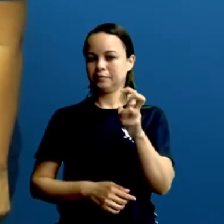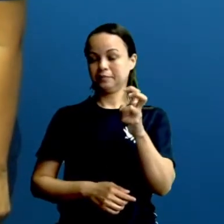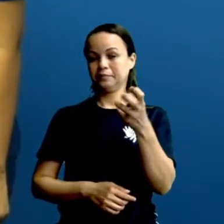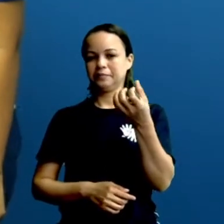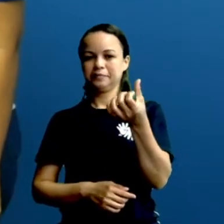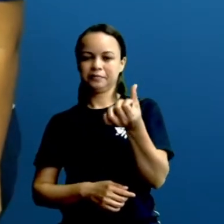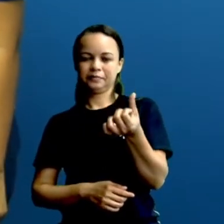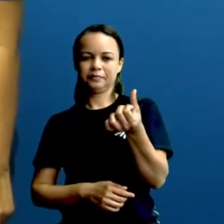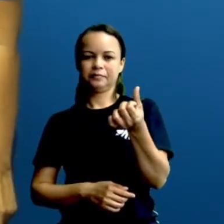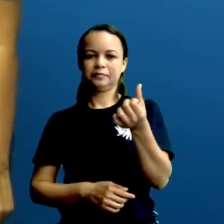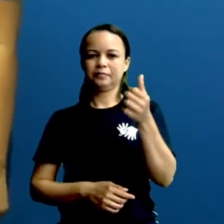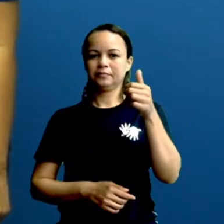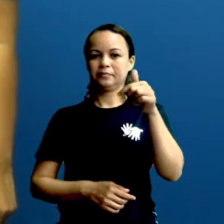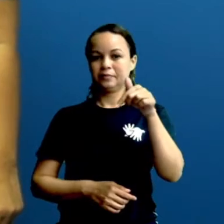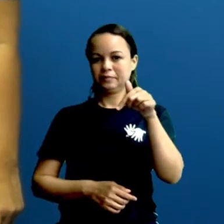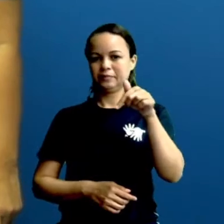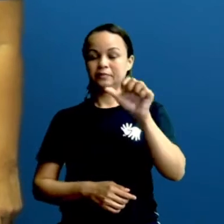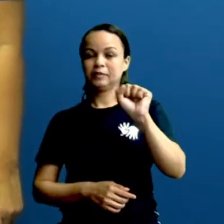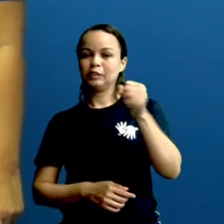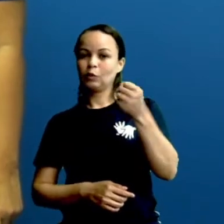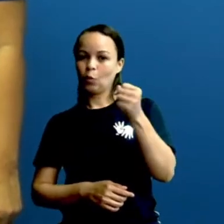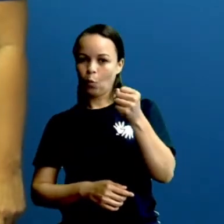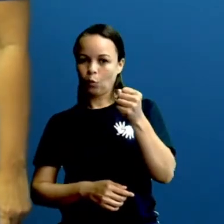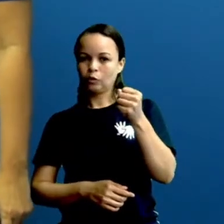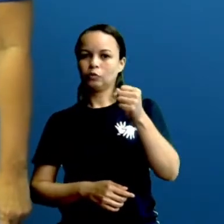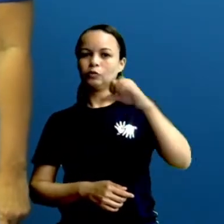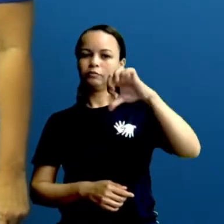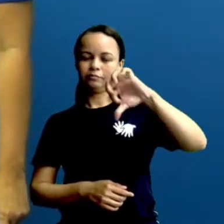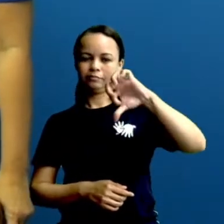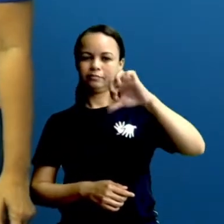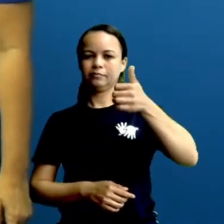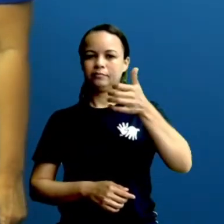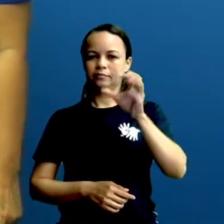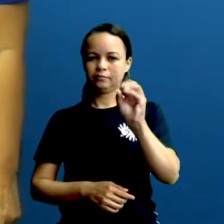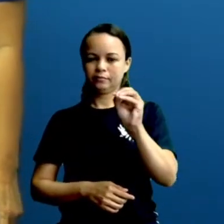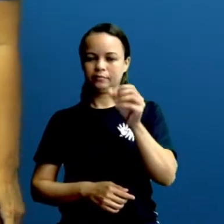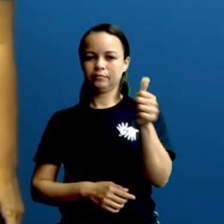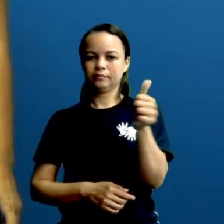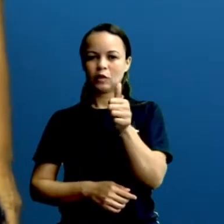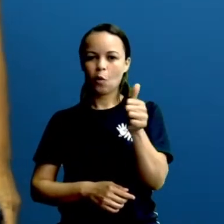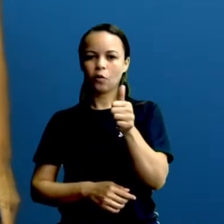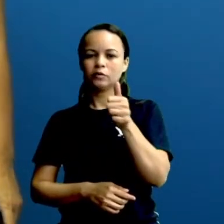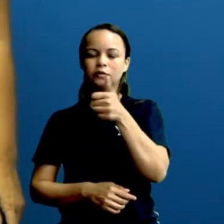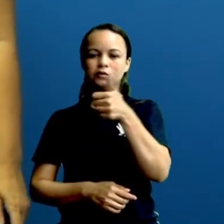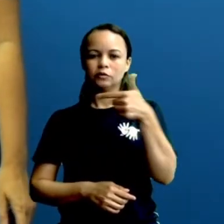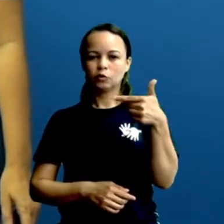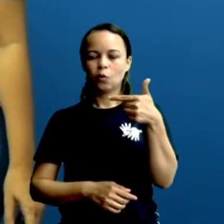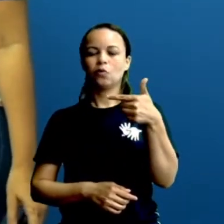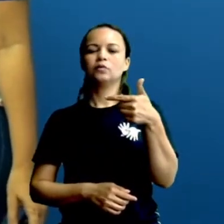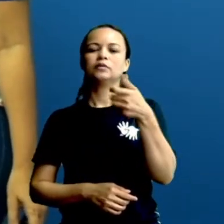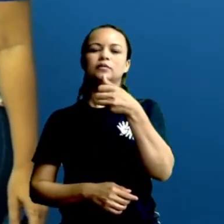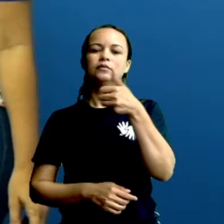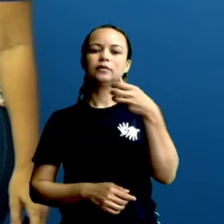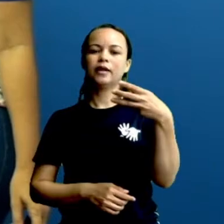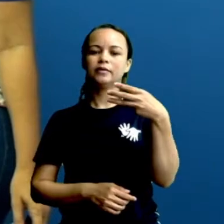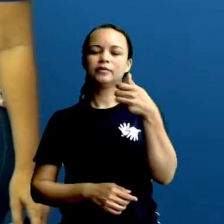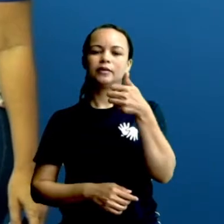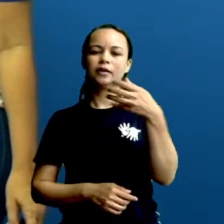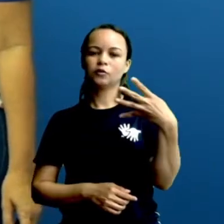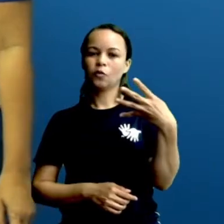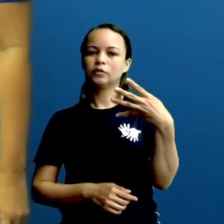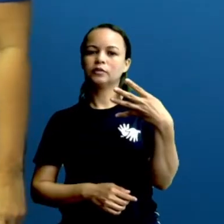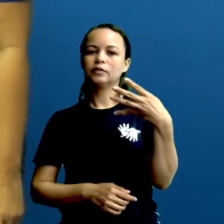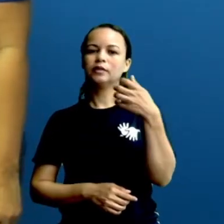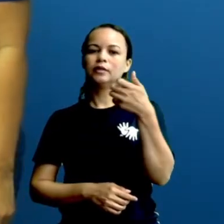4, 5, 6, 7, 8, 9, 10, 11, 12,